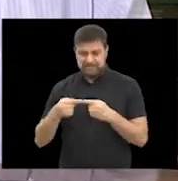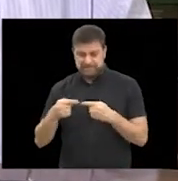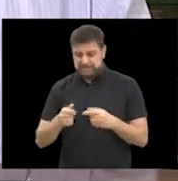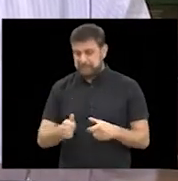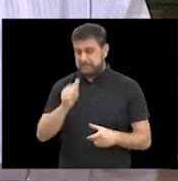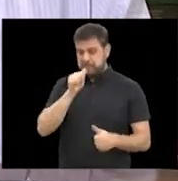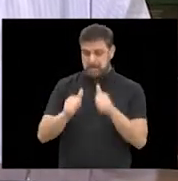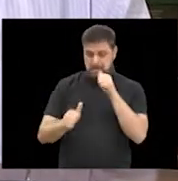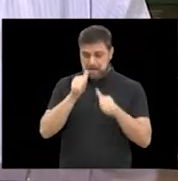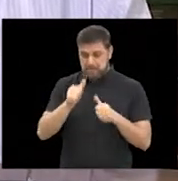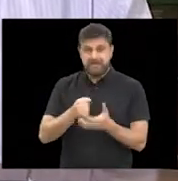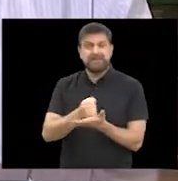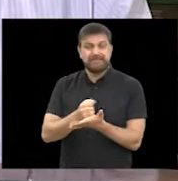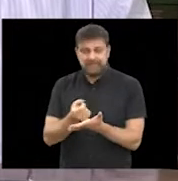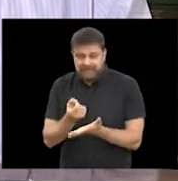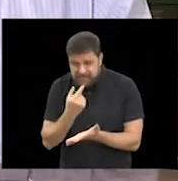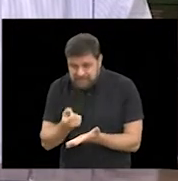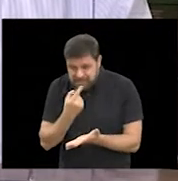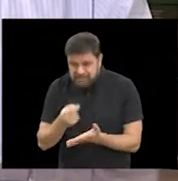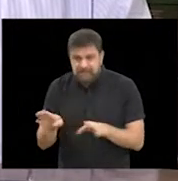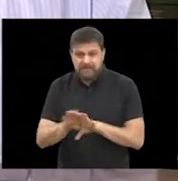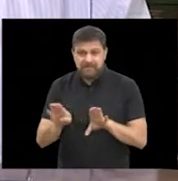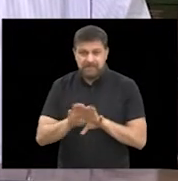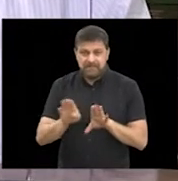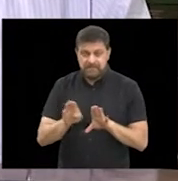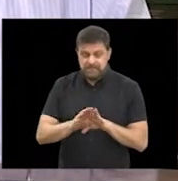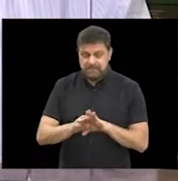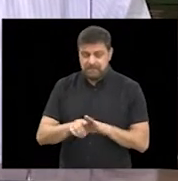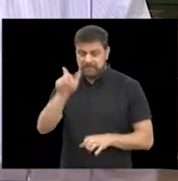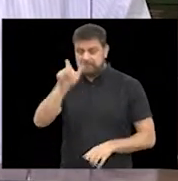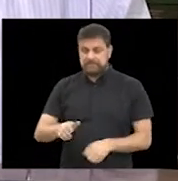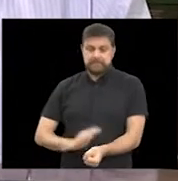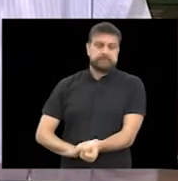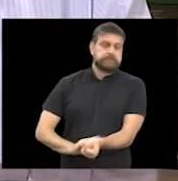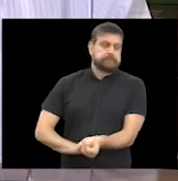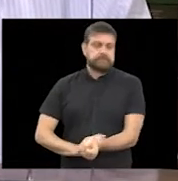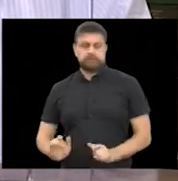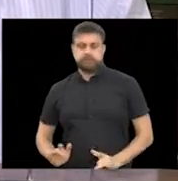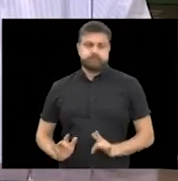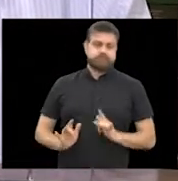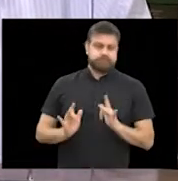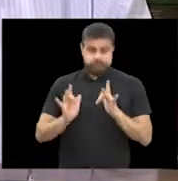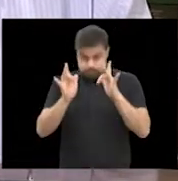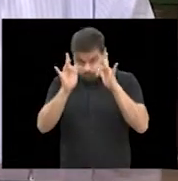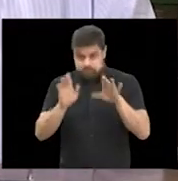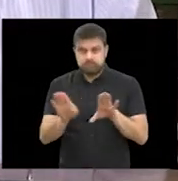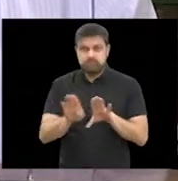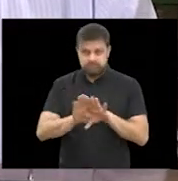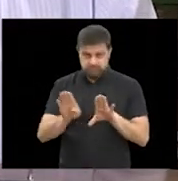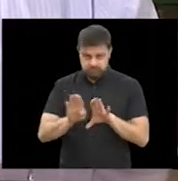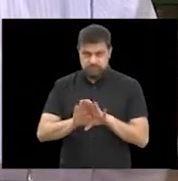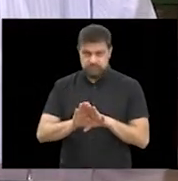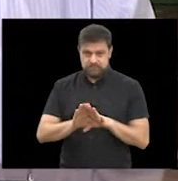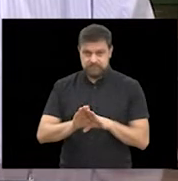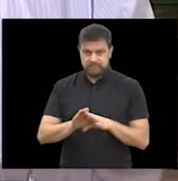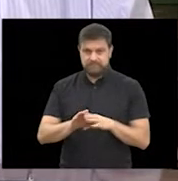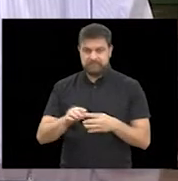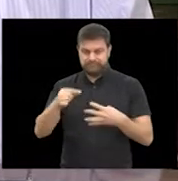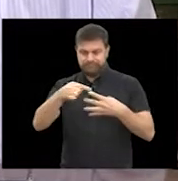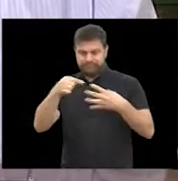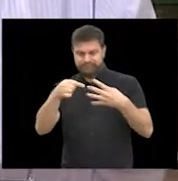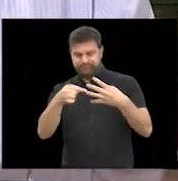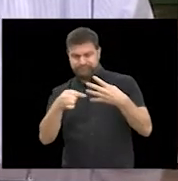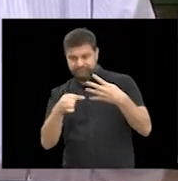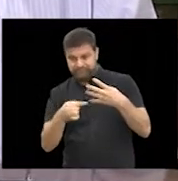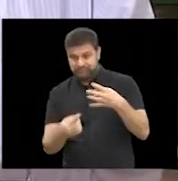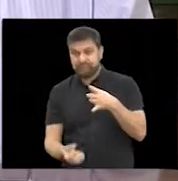com medicamentos, com estados emocionais. Isso são fatores multifatoriais, então,